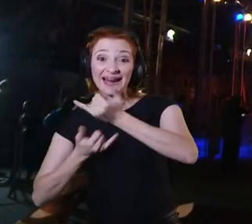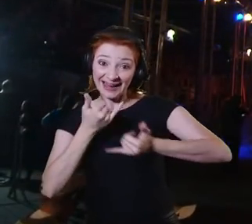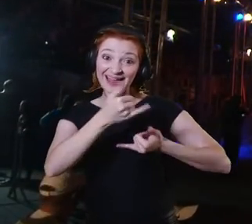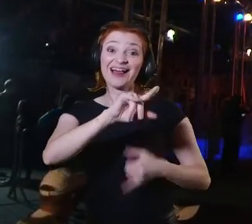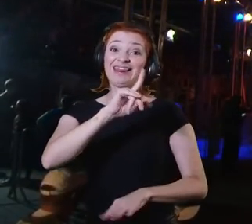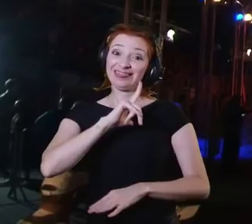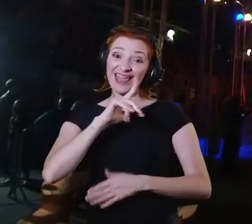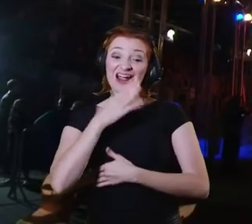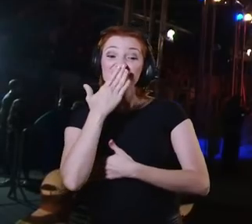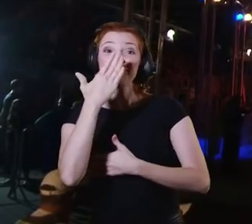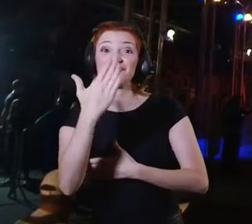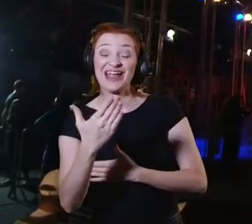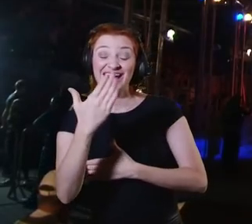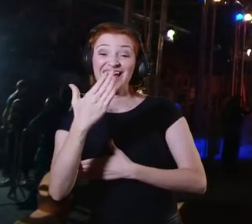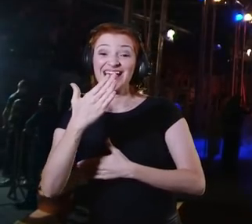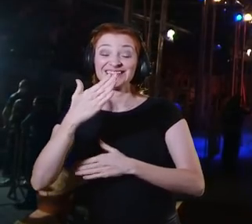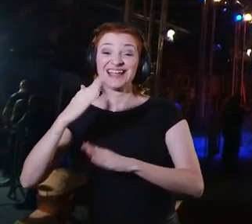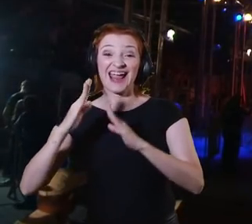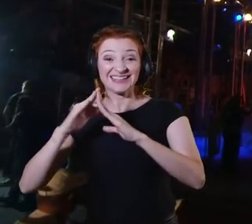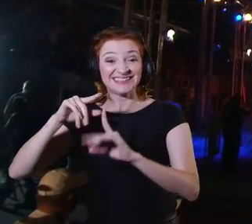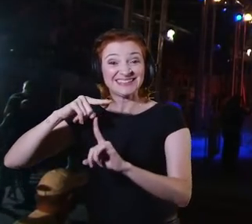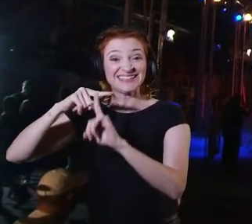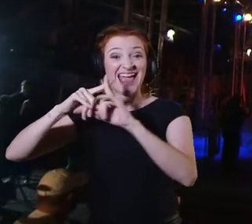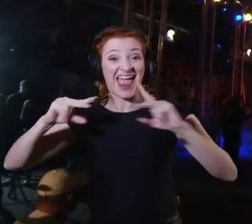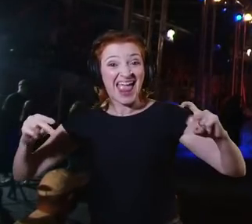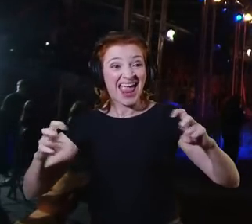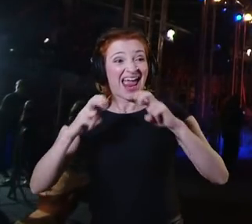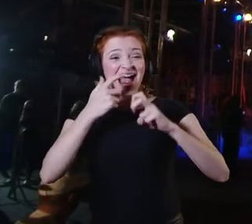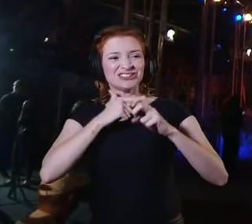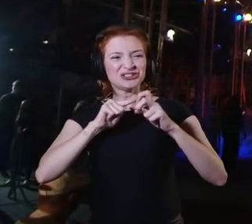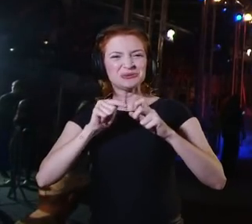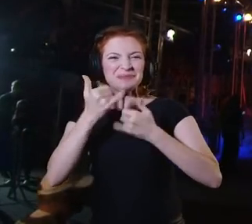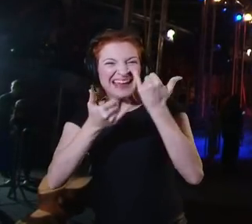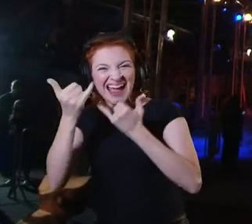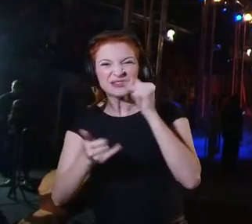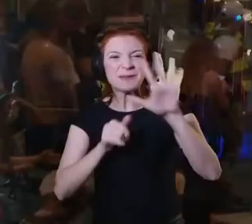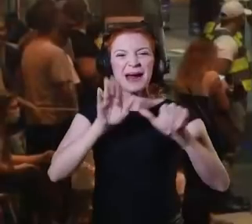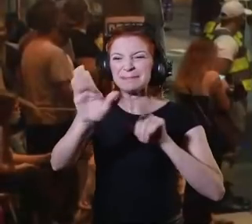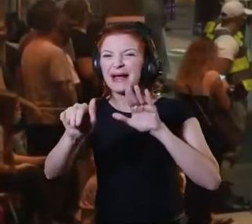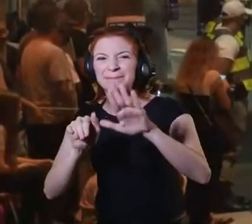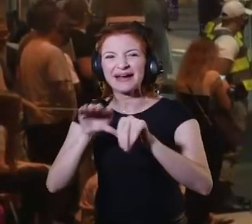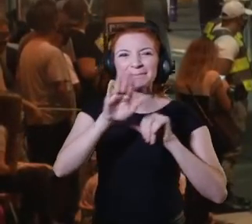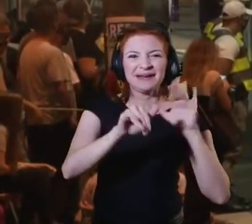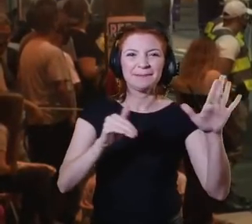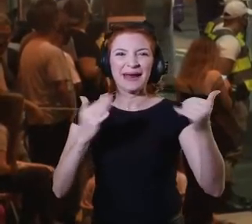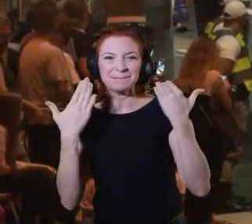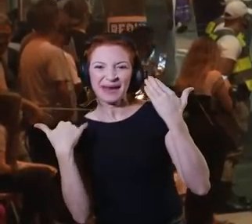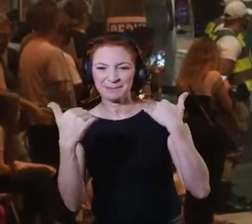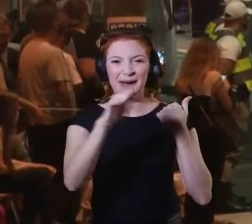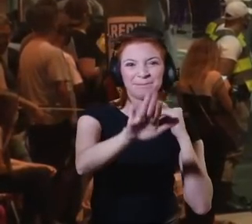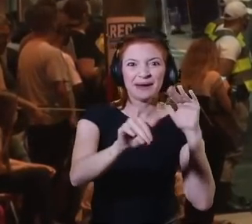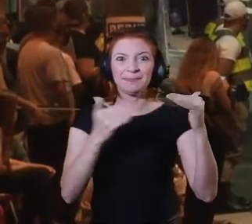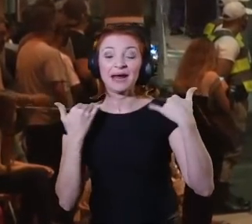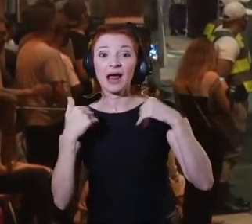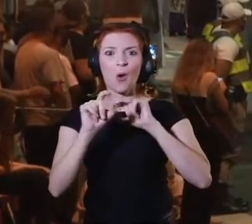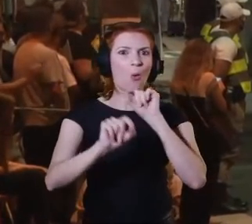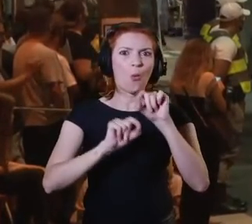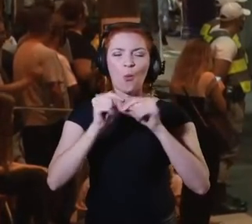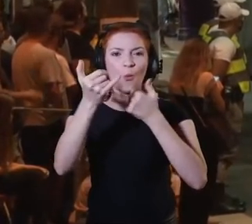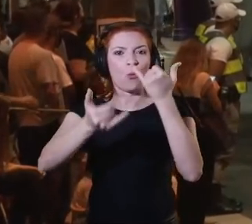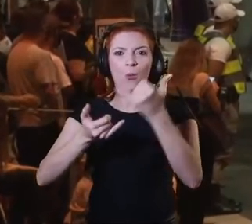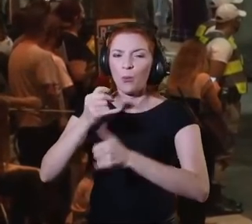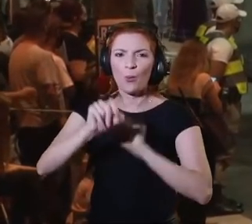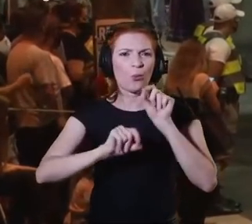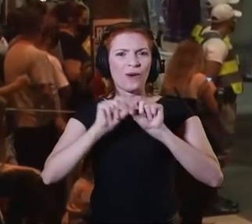frente à catedral, um correndo atrás do outro, certamente estão brincando de pega-pega, né? um pegar o outro, essa cena, ela me